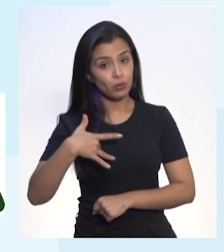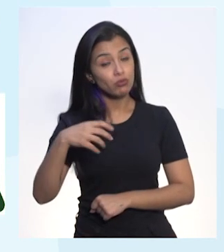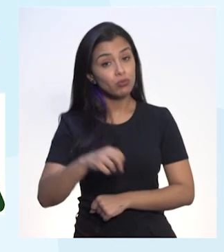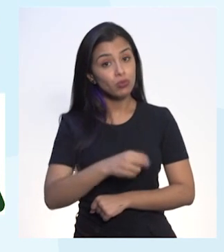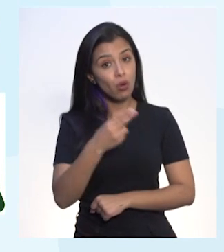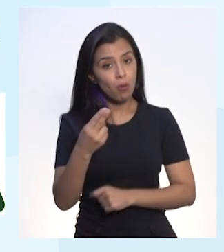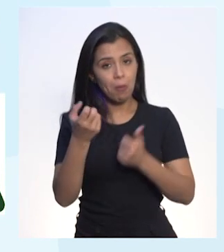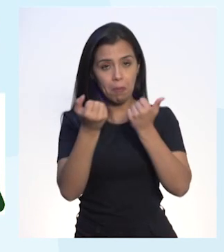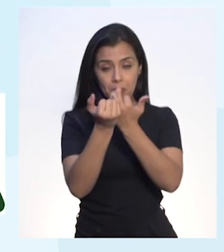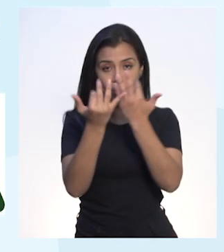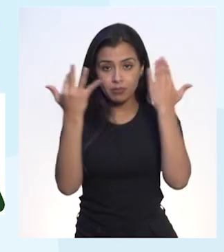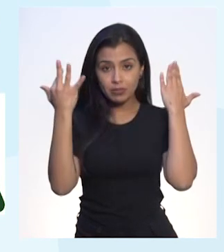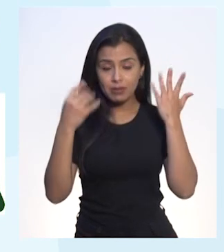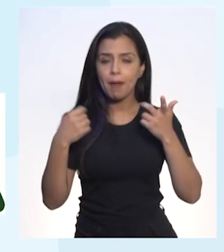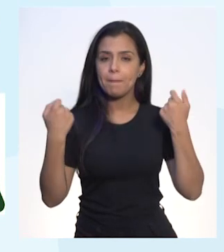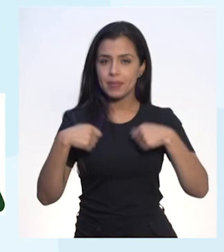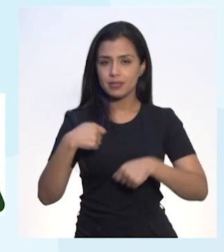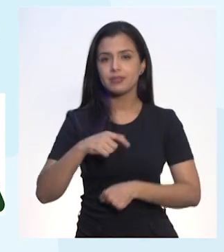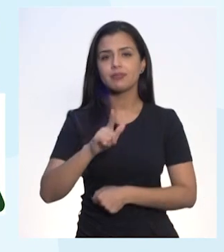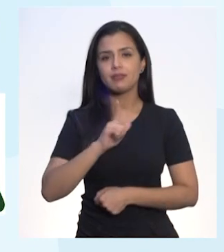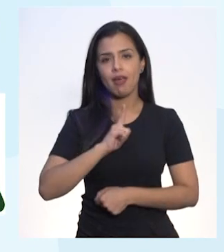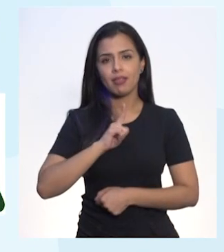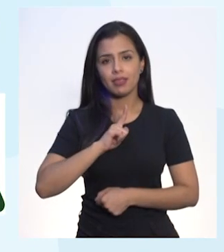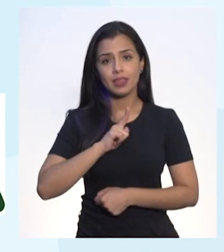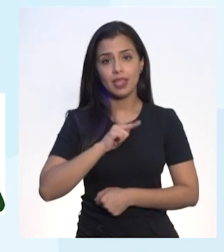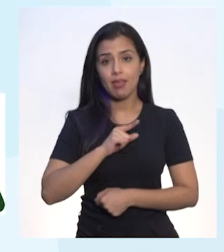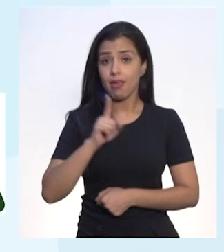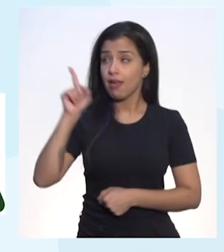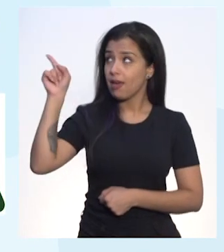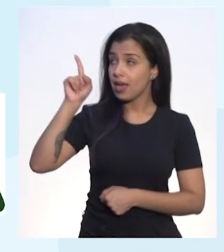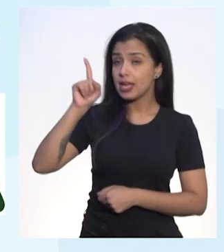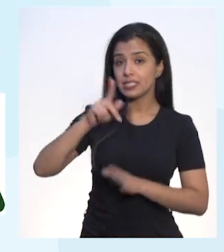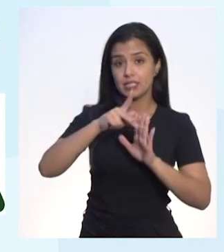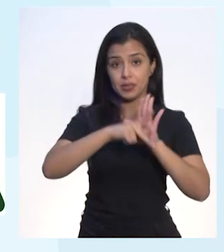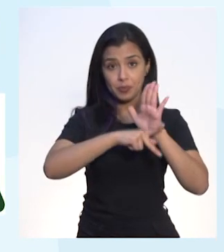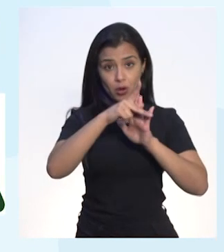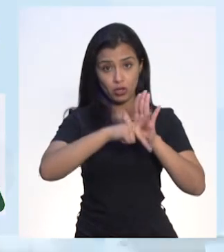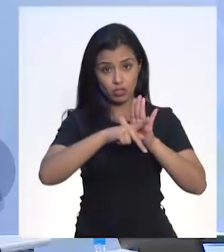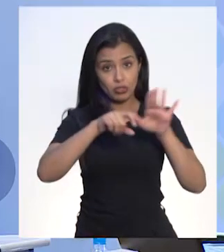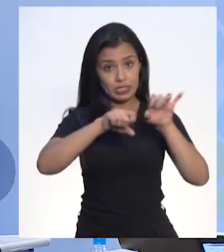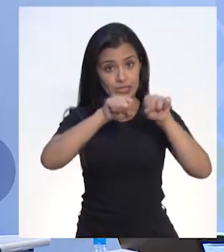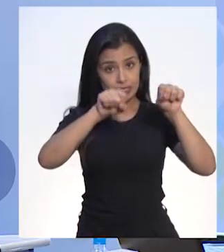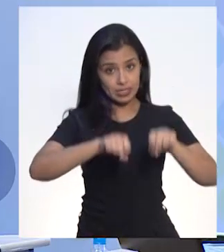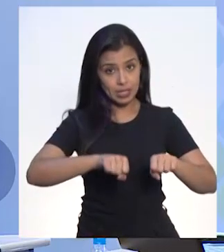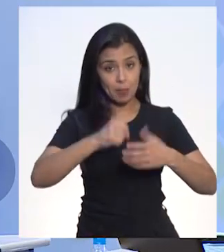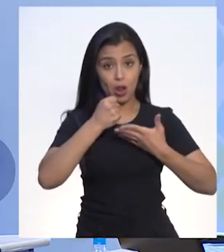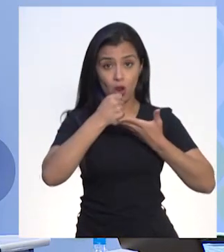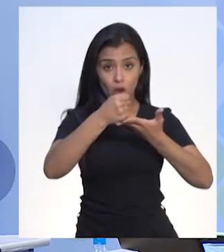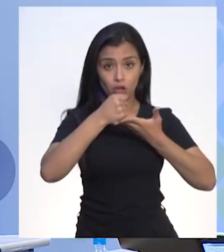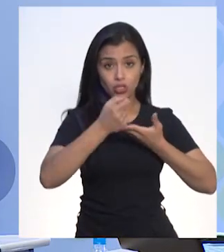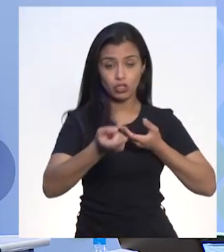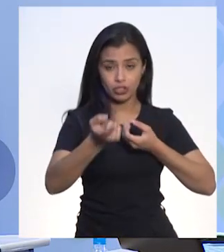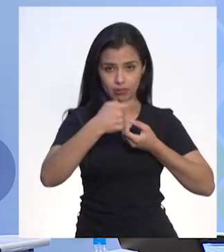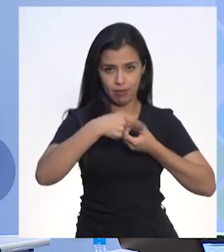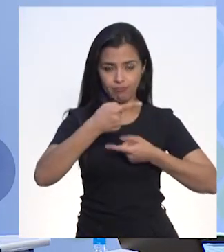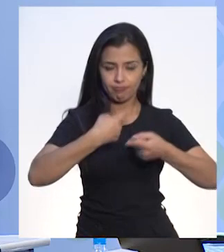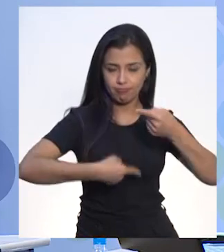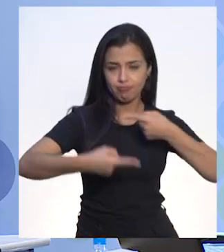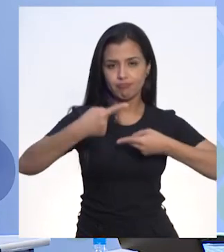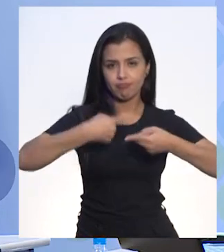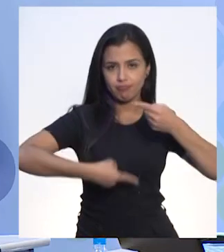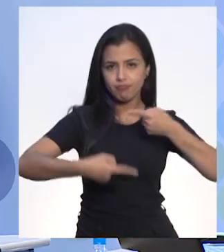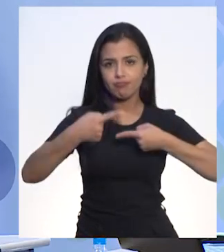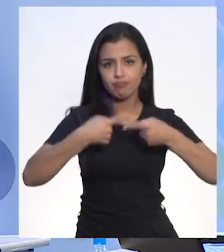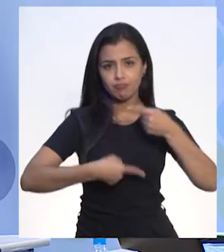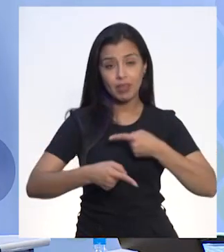ambiente, deve-se implantar um sistema de logística reversa específico. É o que se implanta no mundo todo, é o que se está